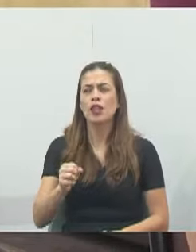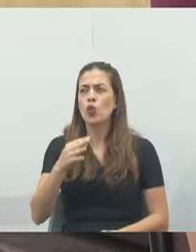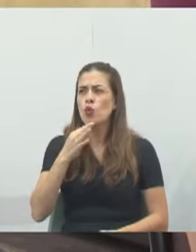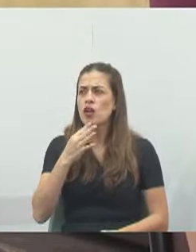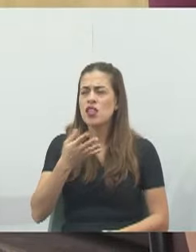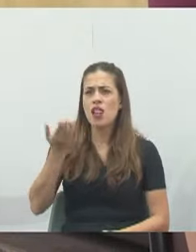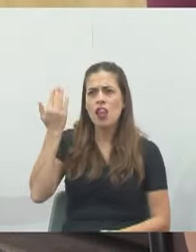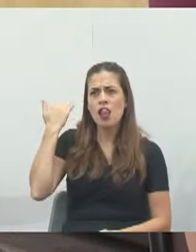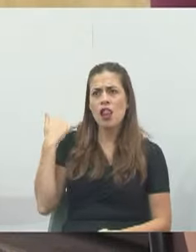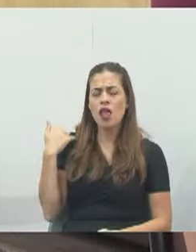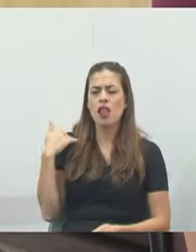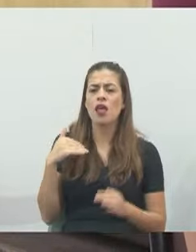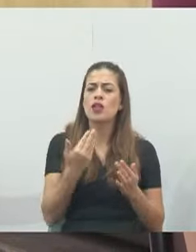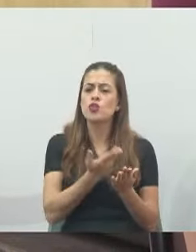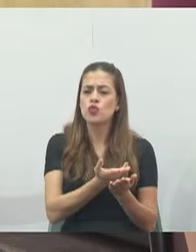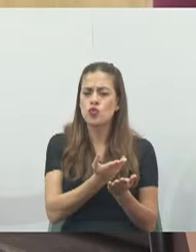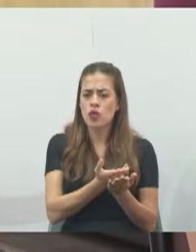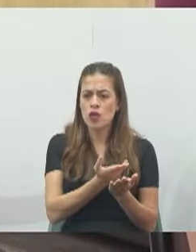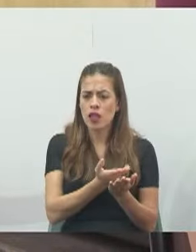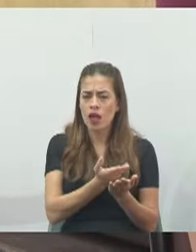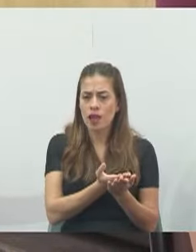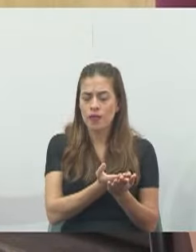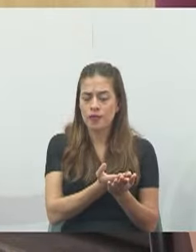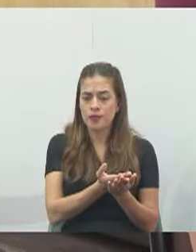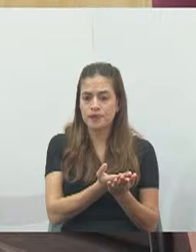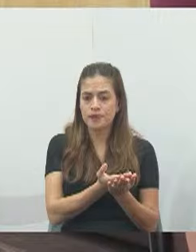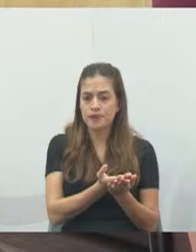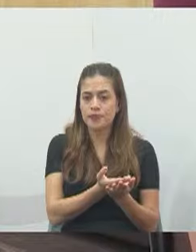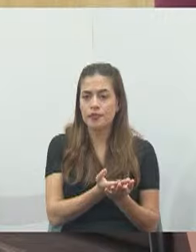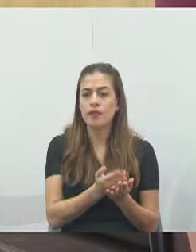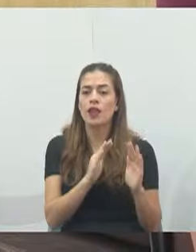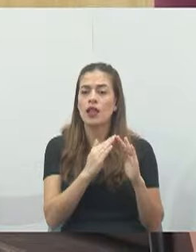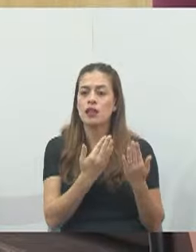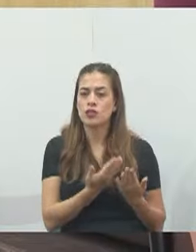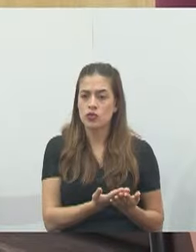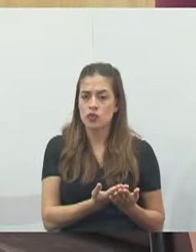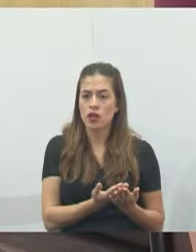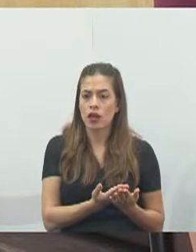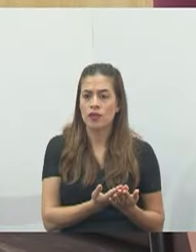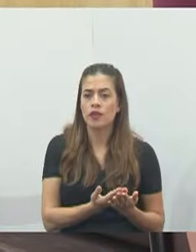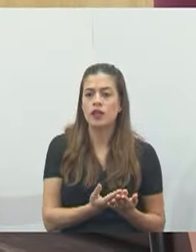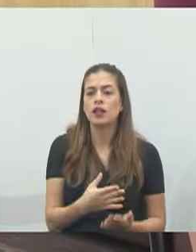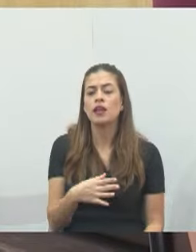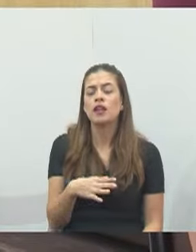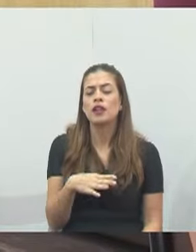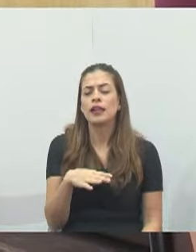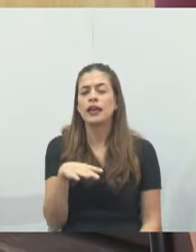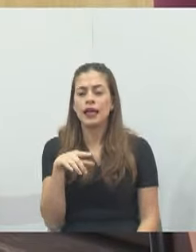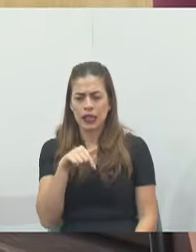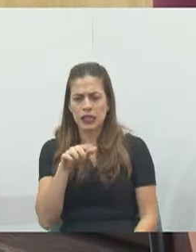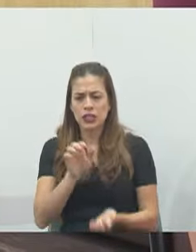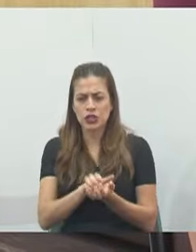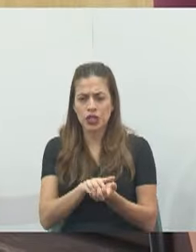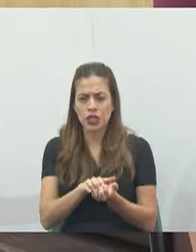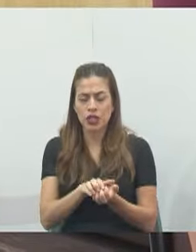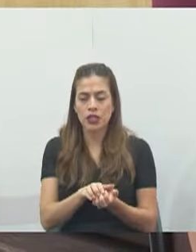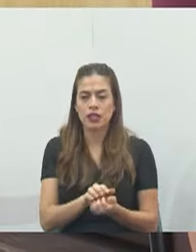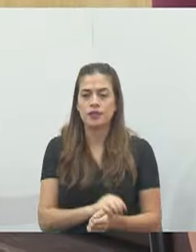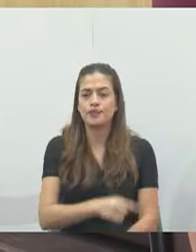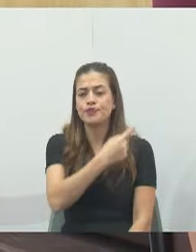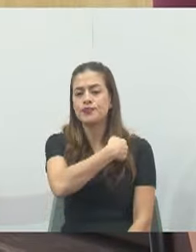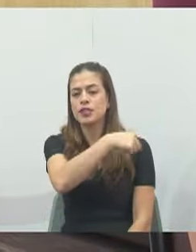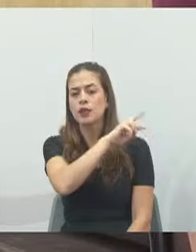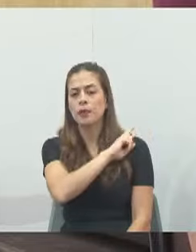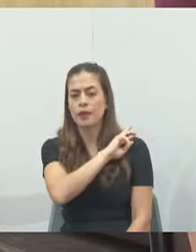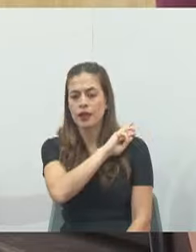escolar. Eu estudava num colégio aqui em Jacareí, no ensino médio. E